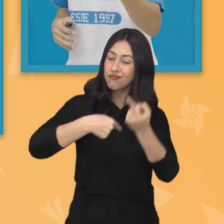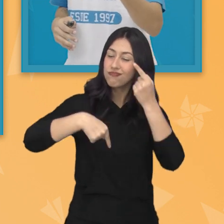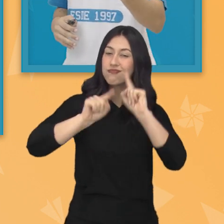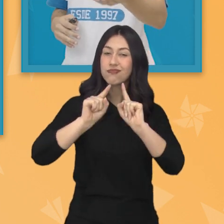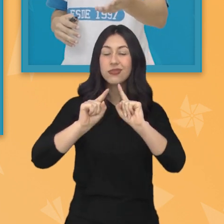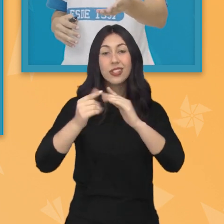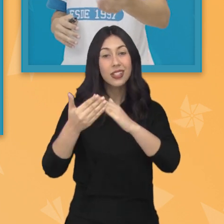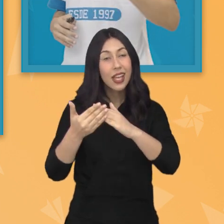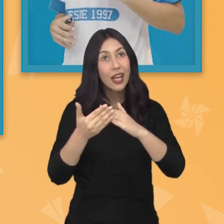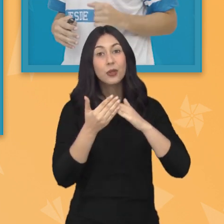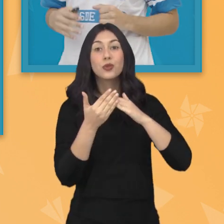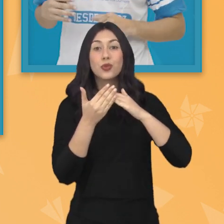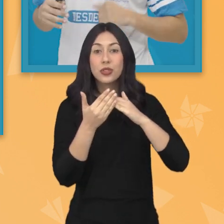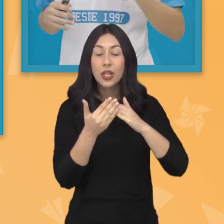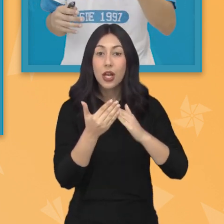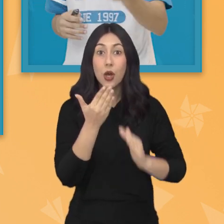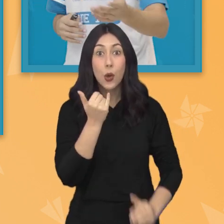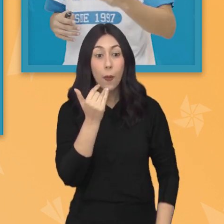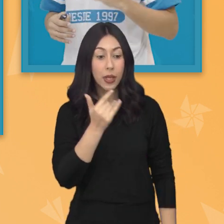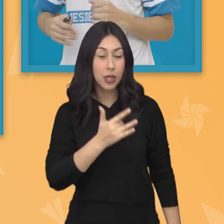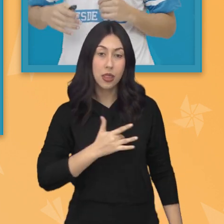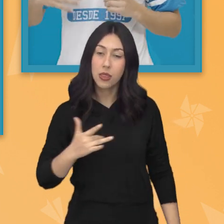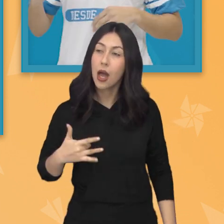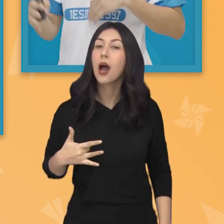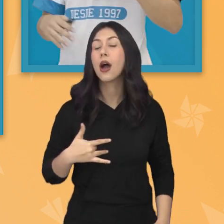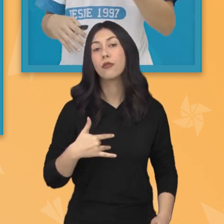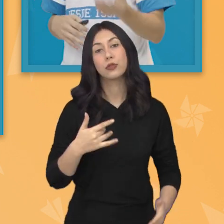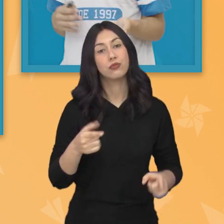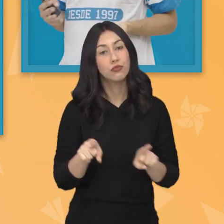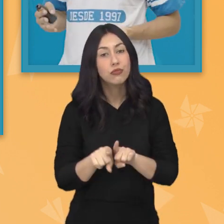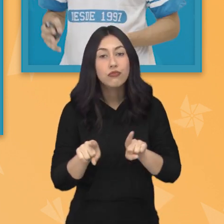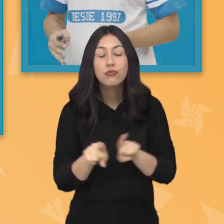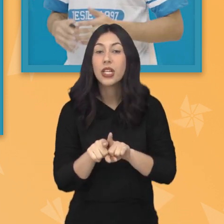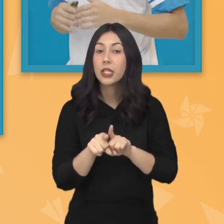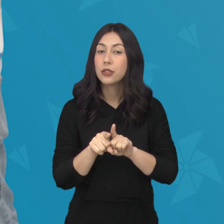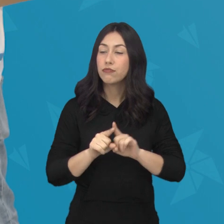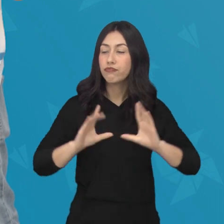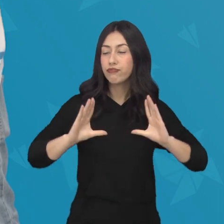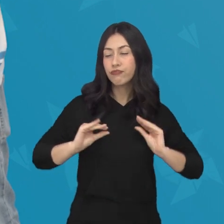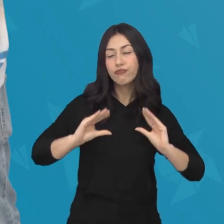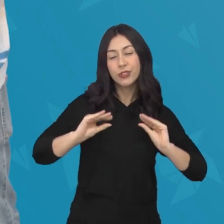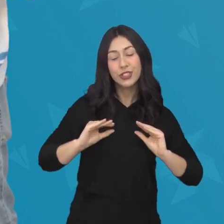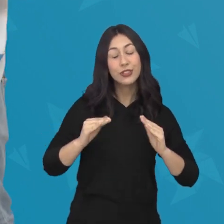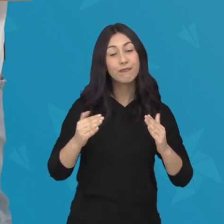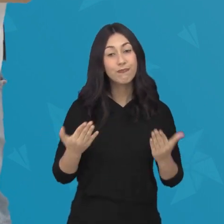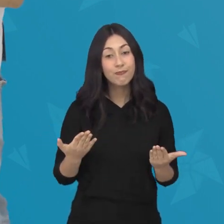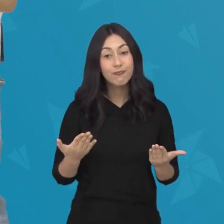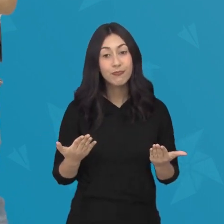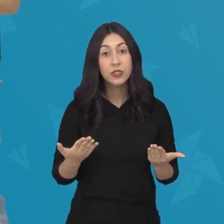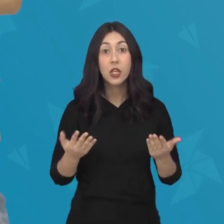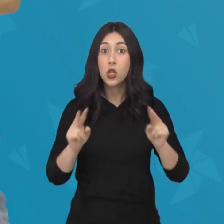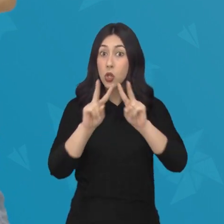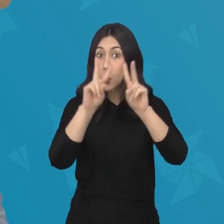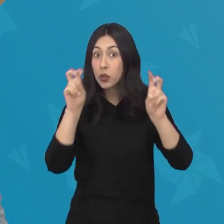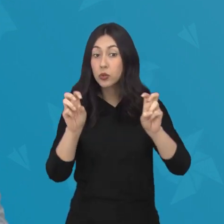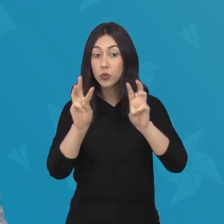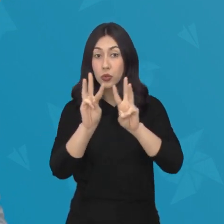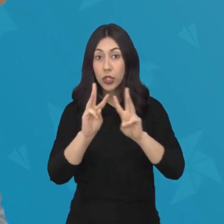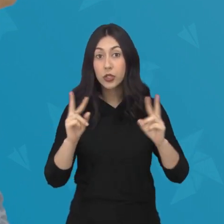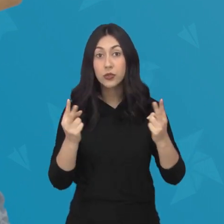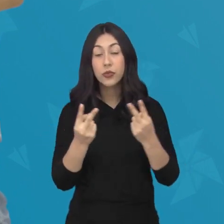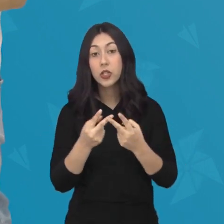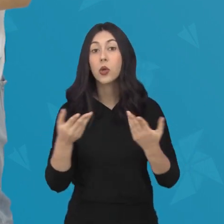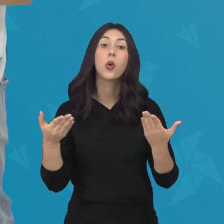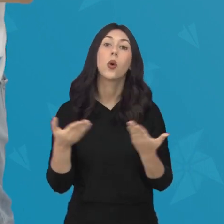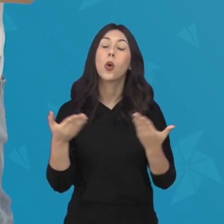na nossa alimentação, na nossa saúde no dia a dia, comodidade. E nesses casos aqui dos estados físicos da matéria, hoje